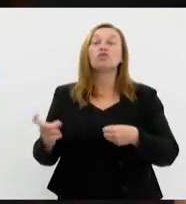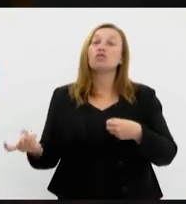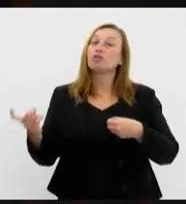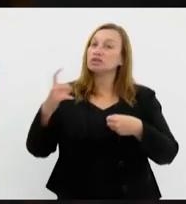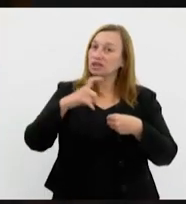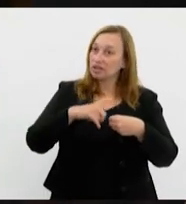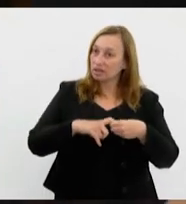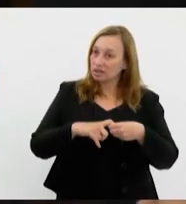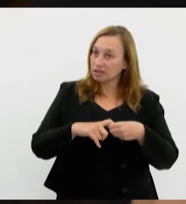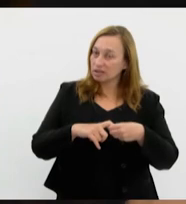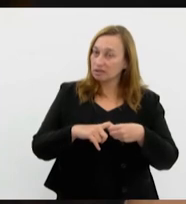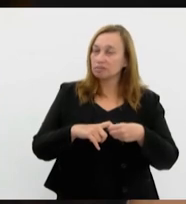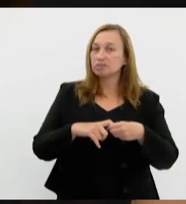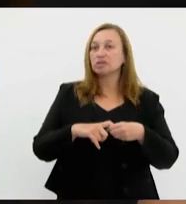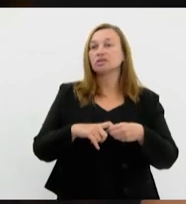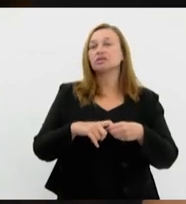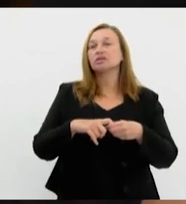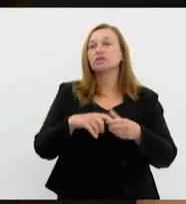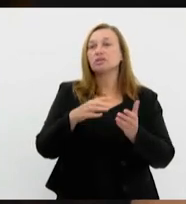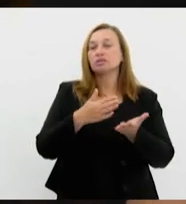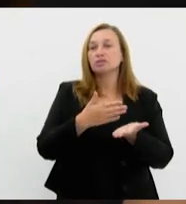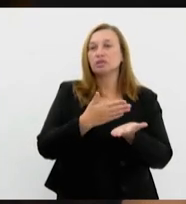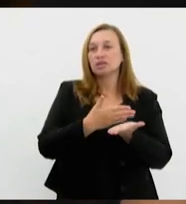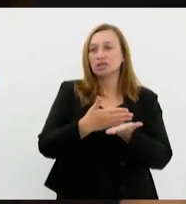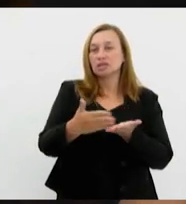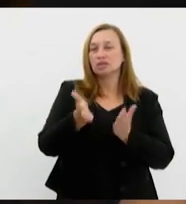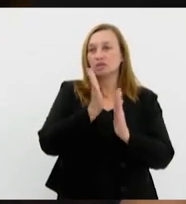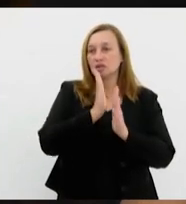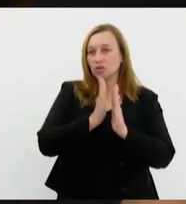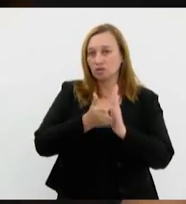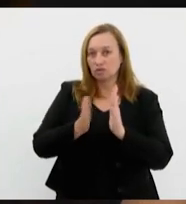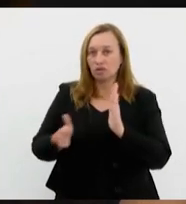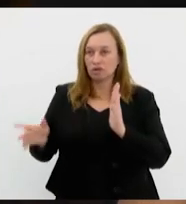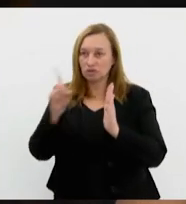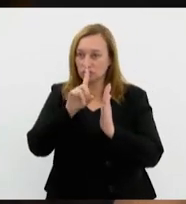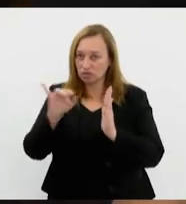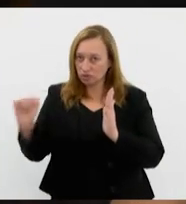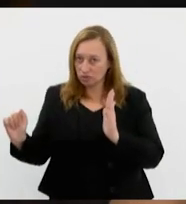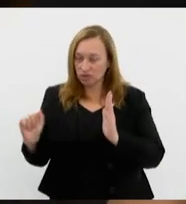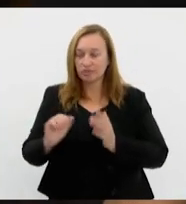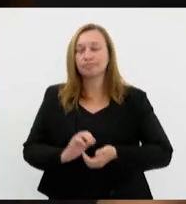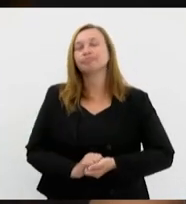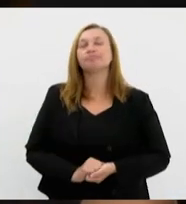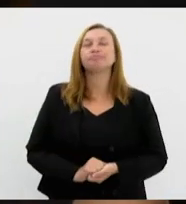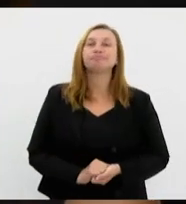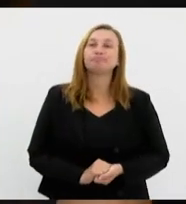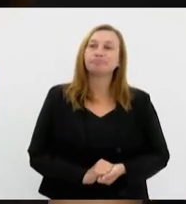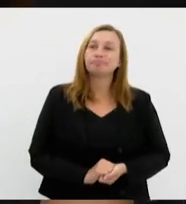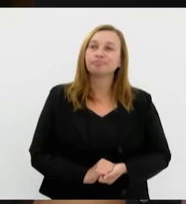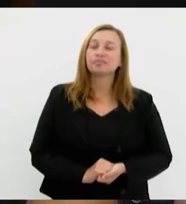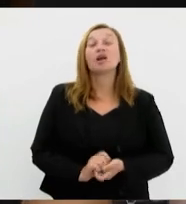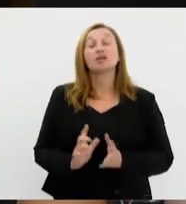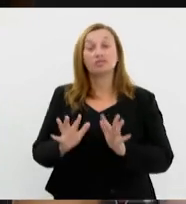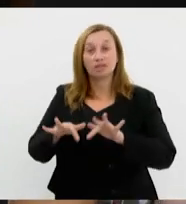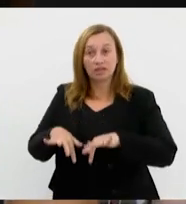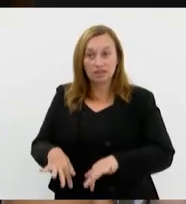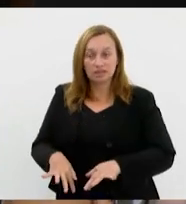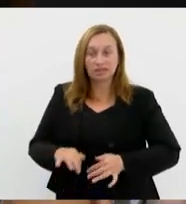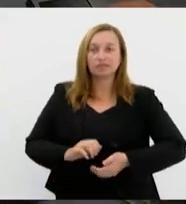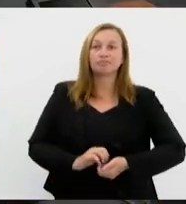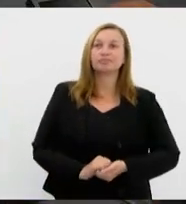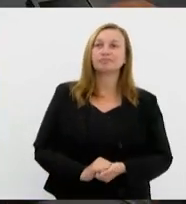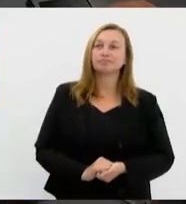nós iniciaremos a nossa ordem, com a nossa ordem do dia. Está suspensa a sessão.